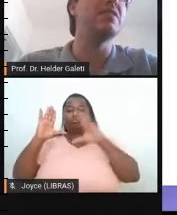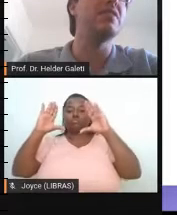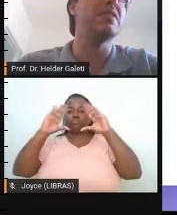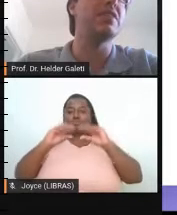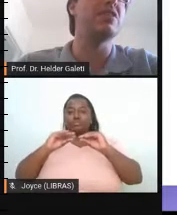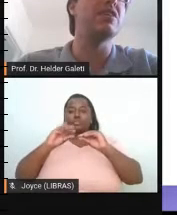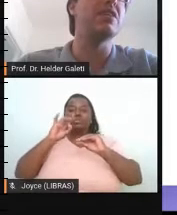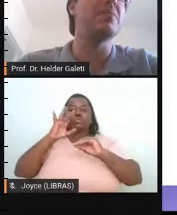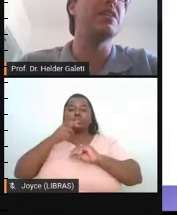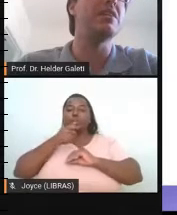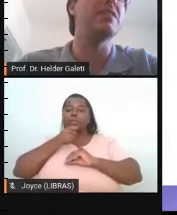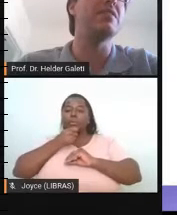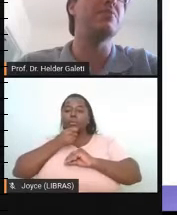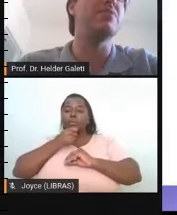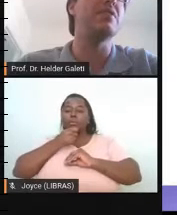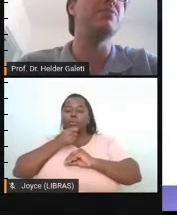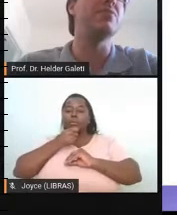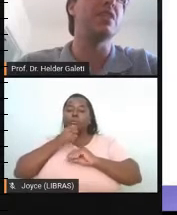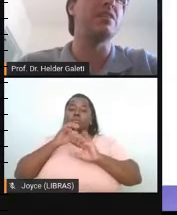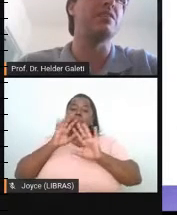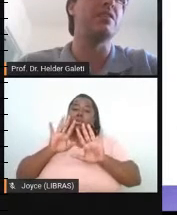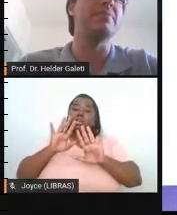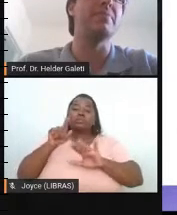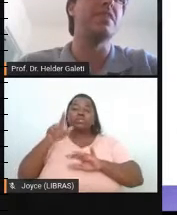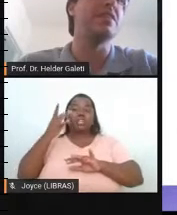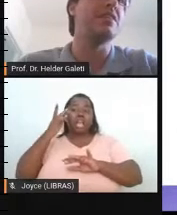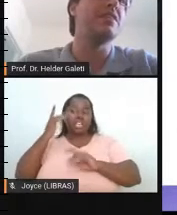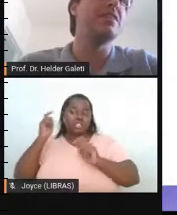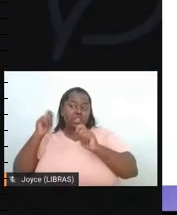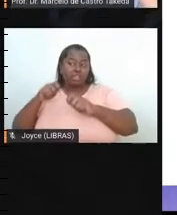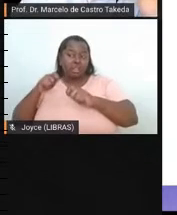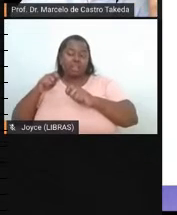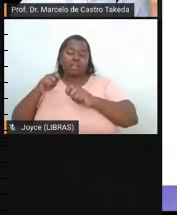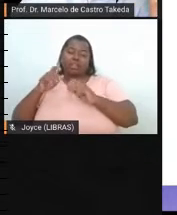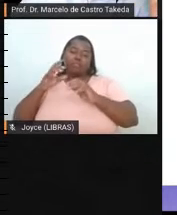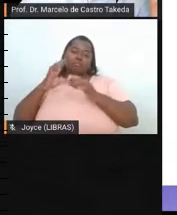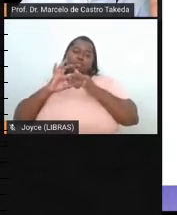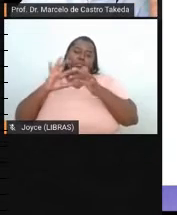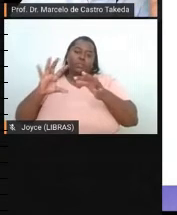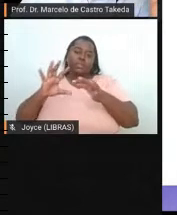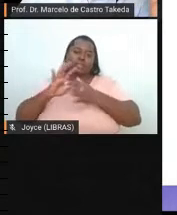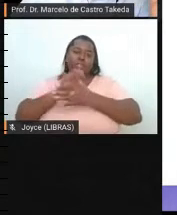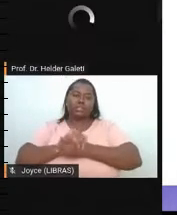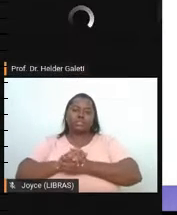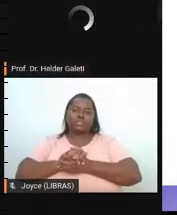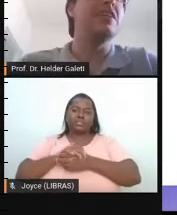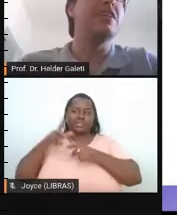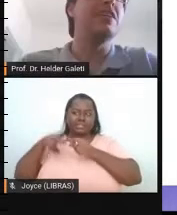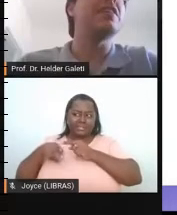falando, mas se achar que dá para ir assim também, fica à vontade, tá? Tá cortando muito, Helder?